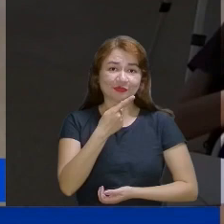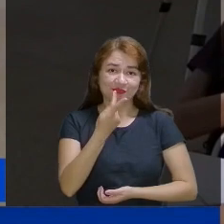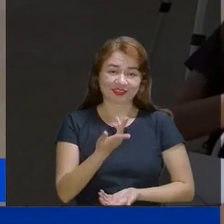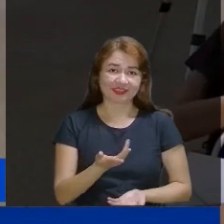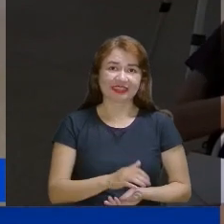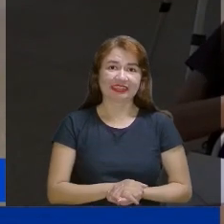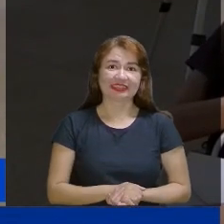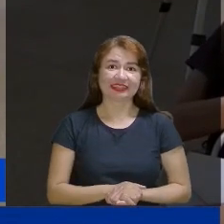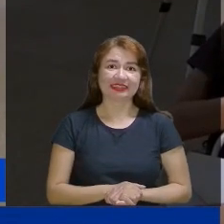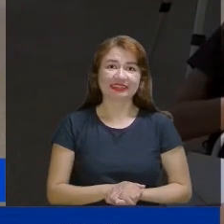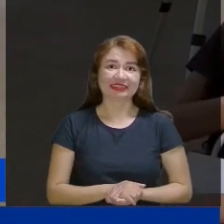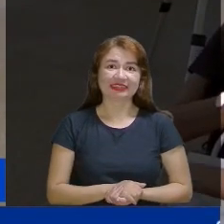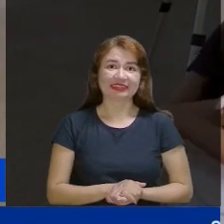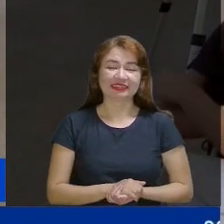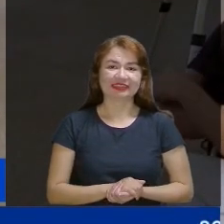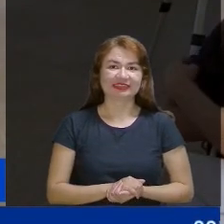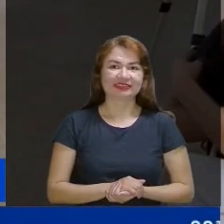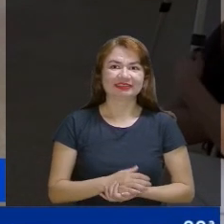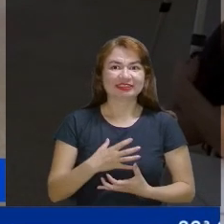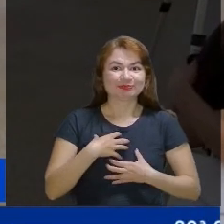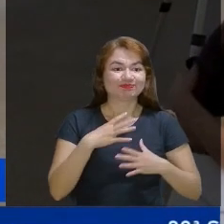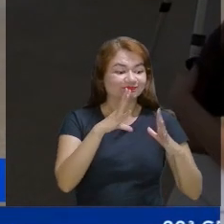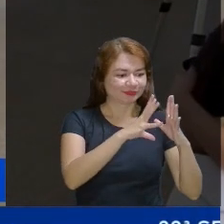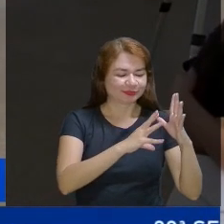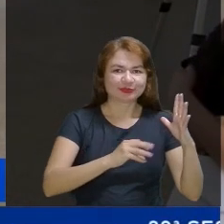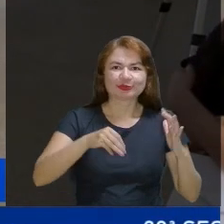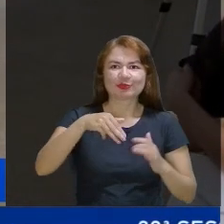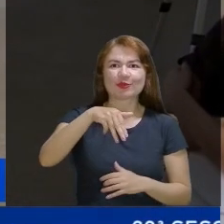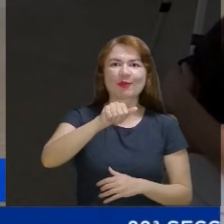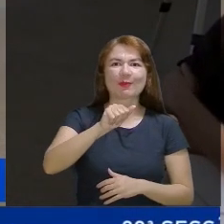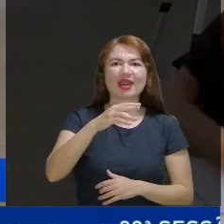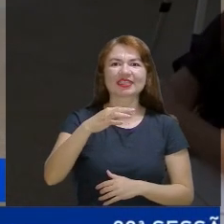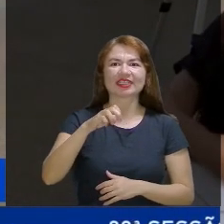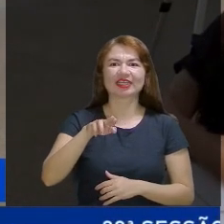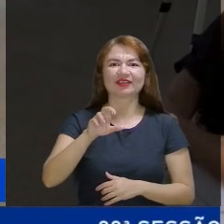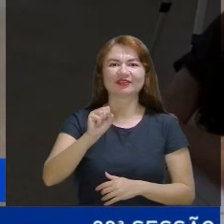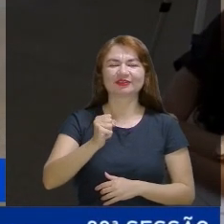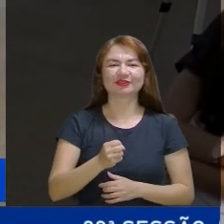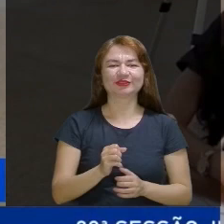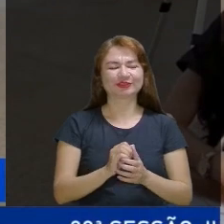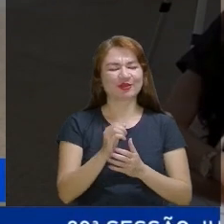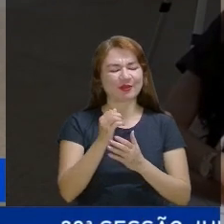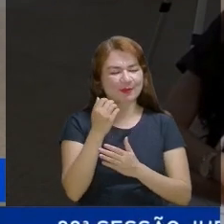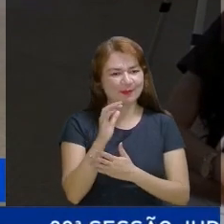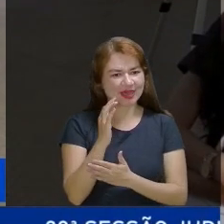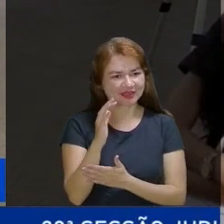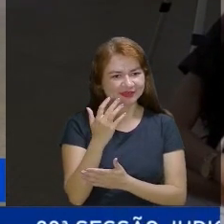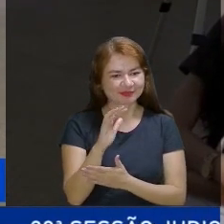outros, se inspirem no Mateus. E parabéns aos jovens, parabéns à